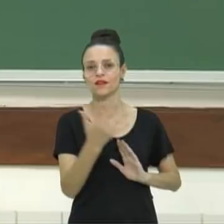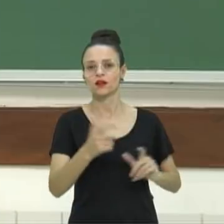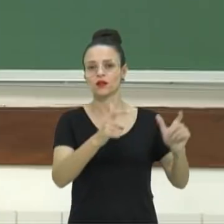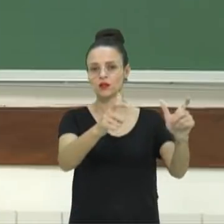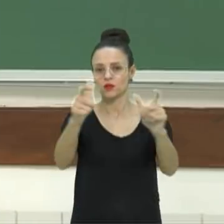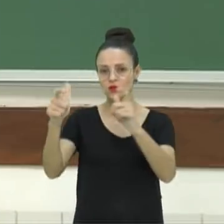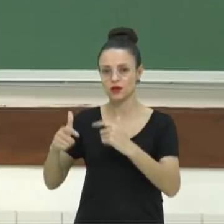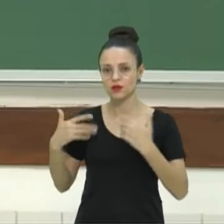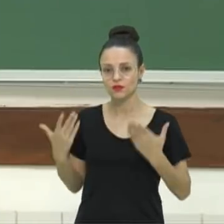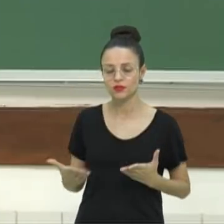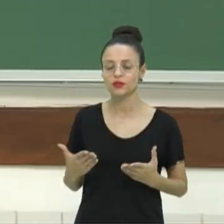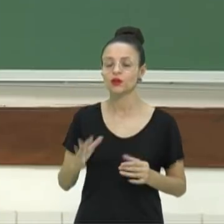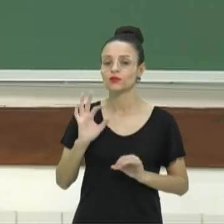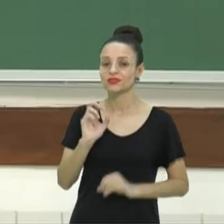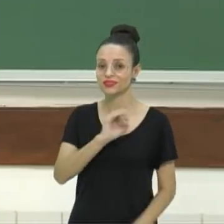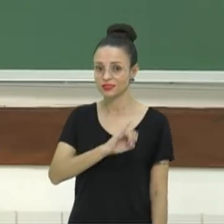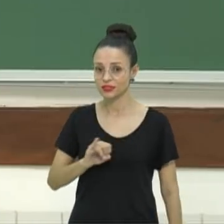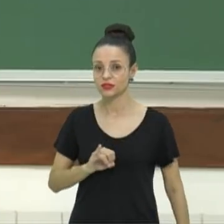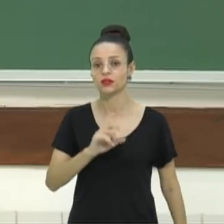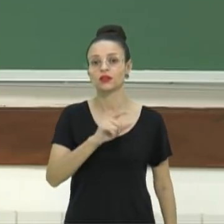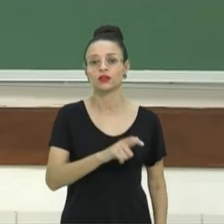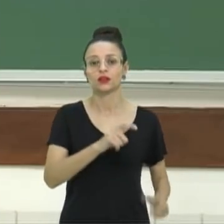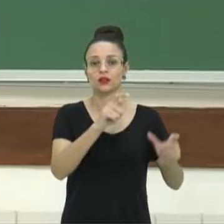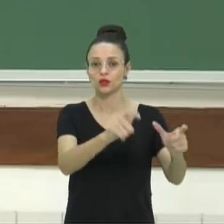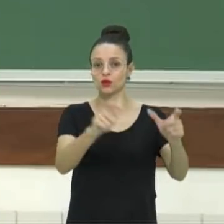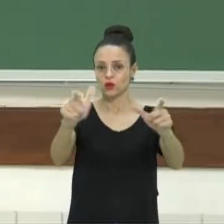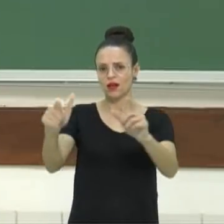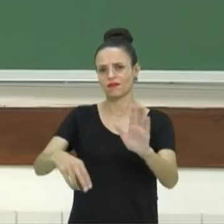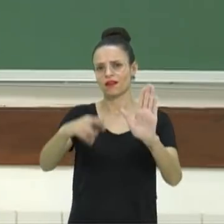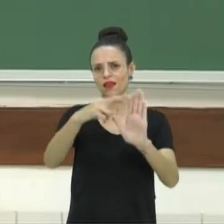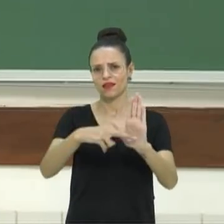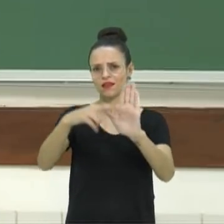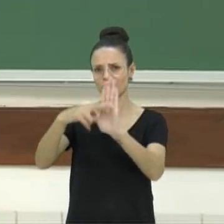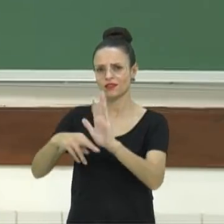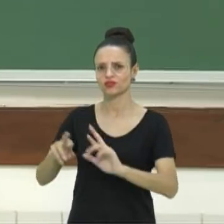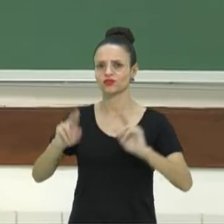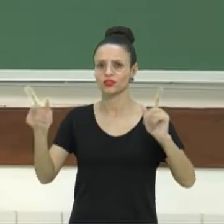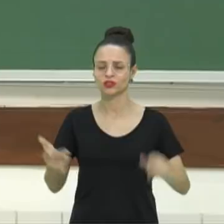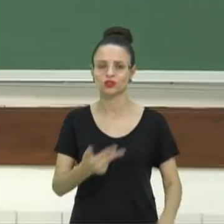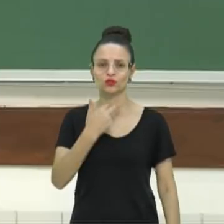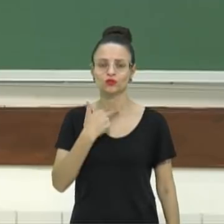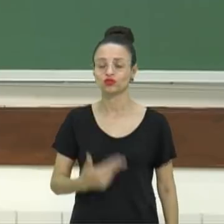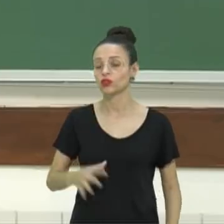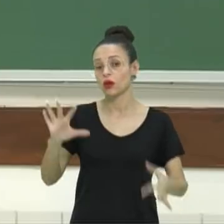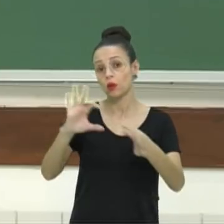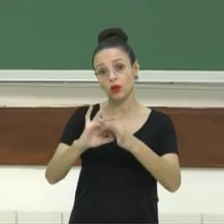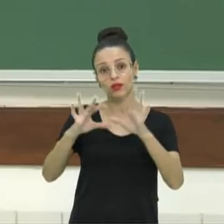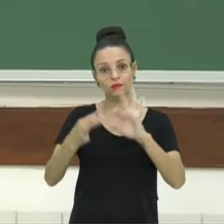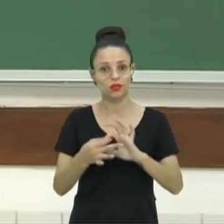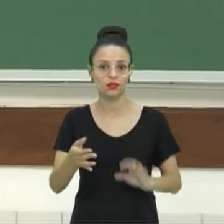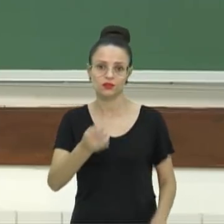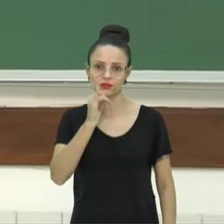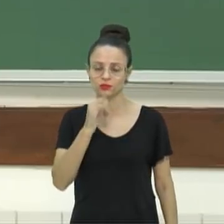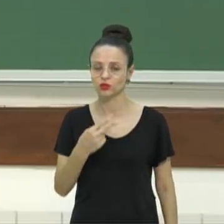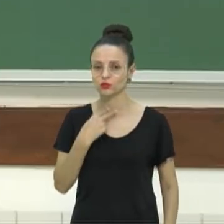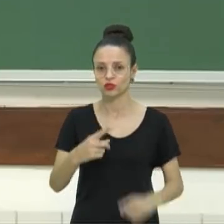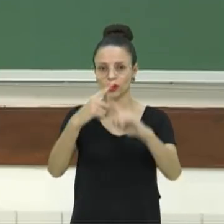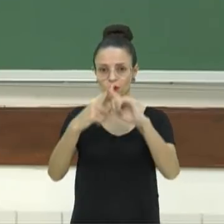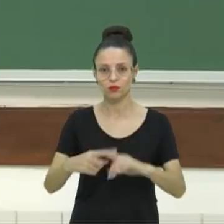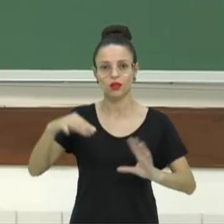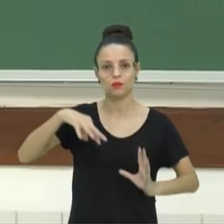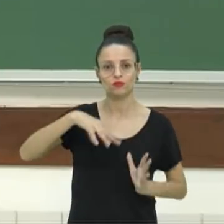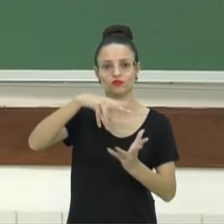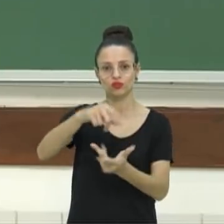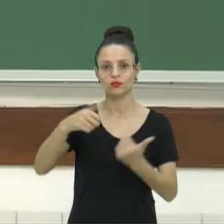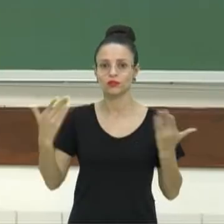distintos, né? Então, cada local teria regras diferentes, não poderia ter uma Olimpíada, não poderia ter um campeonato mundial, né? Então,